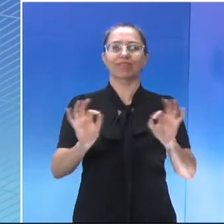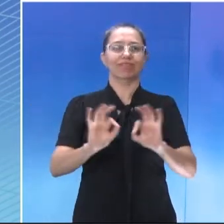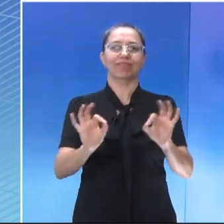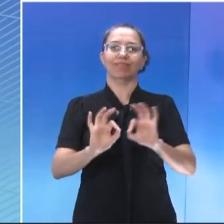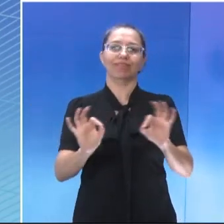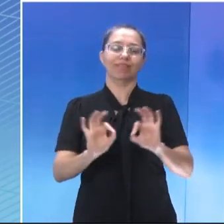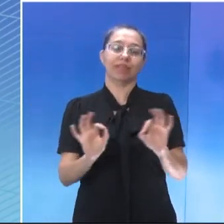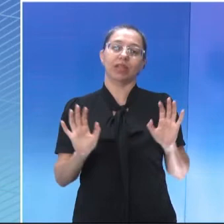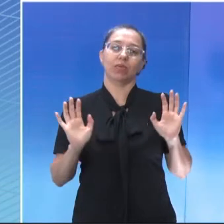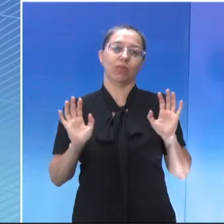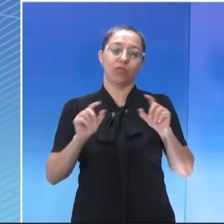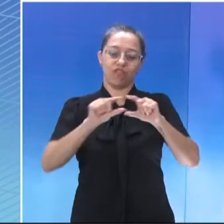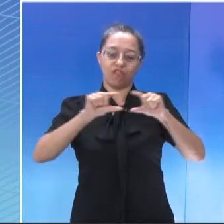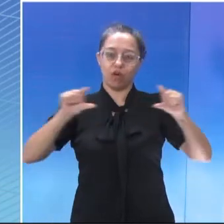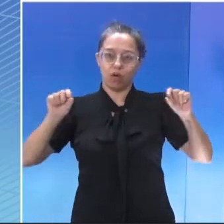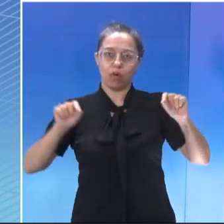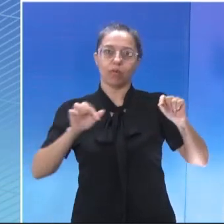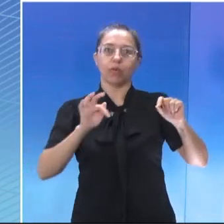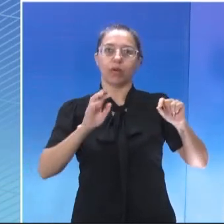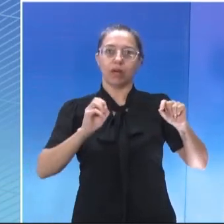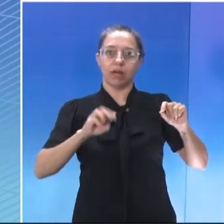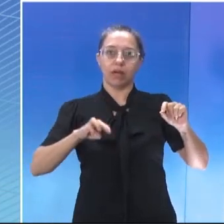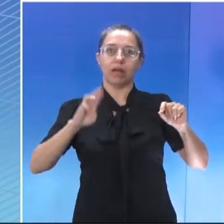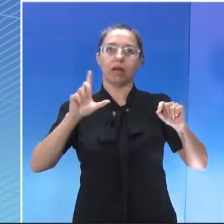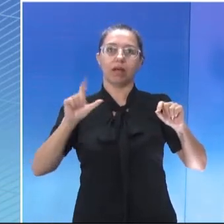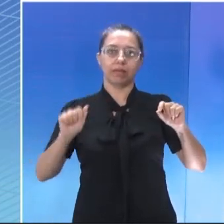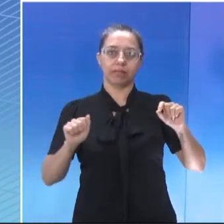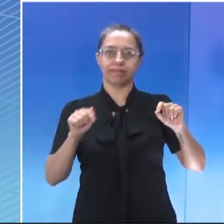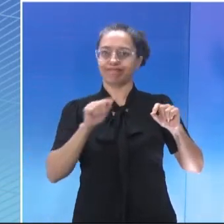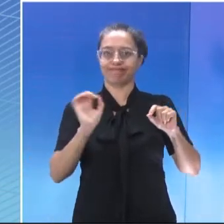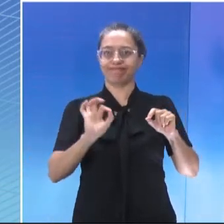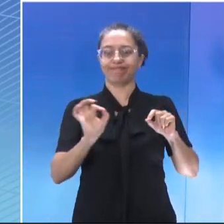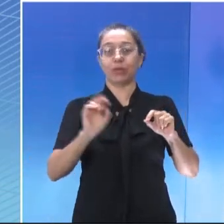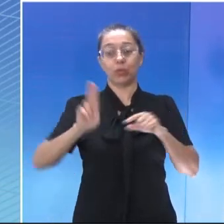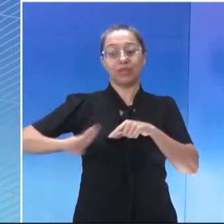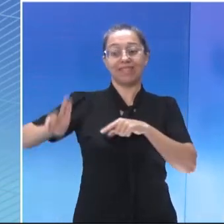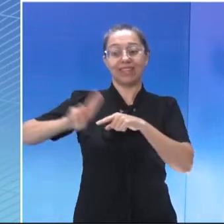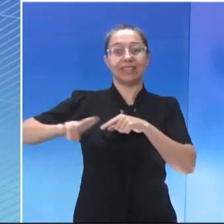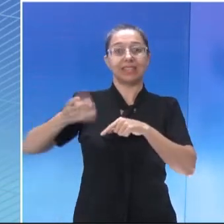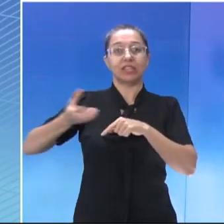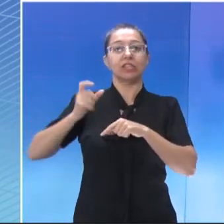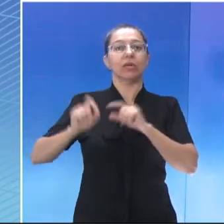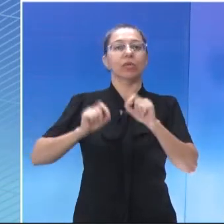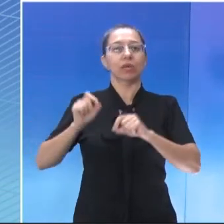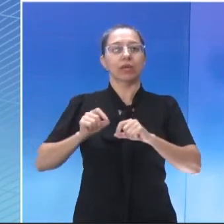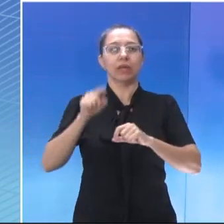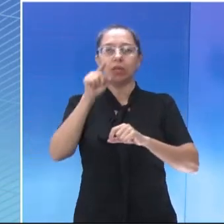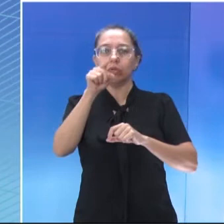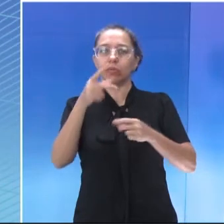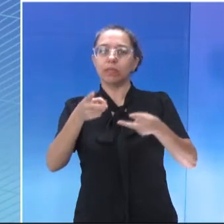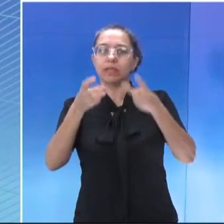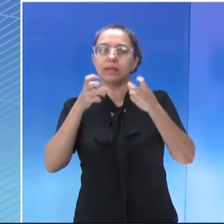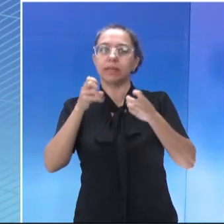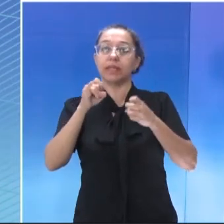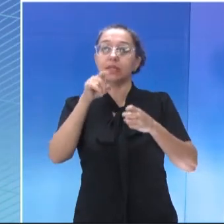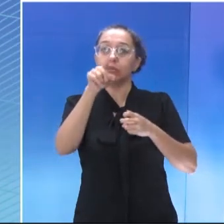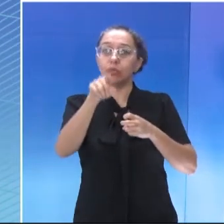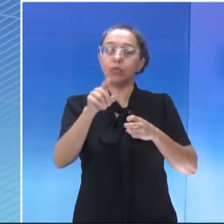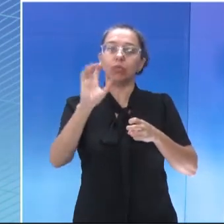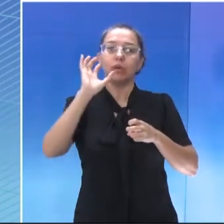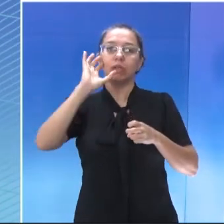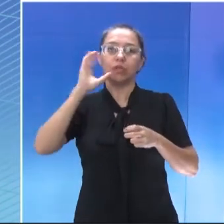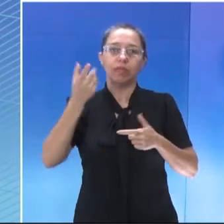você decorou a fórmula. Não é isso que a universidade quer. A universidade quer entender. Será que esse aluno sabe